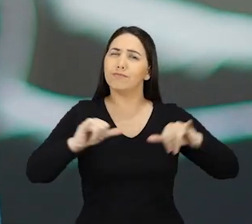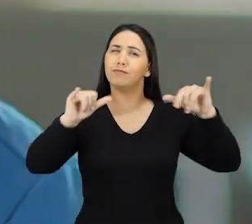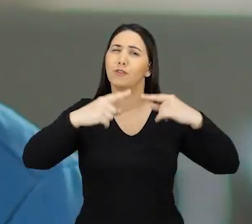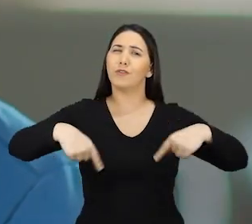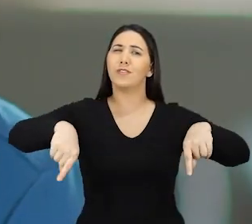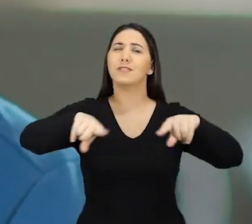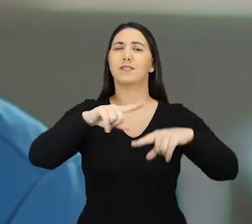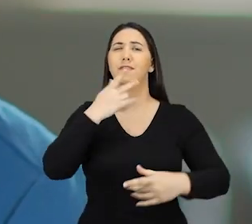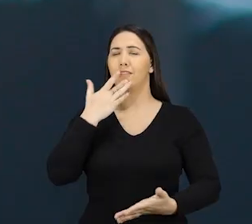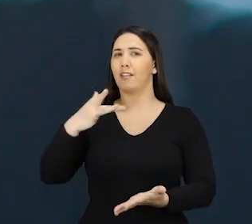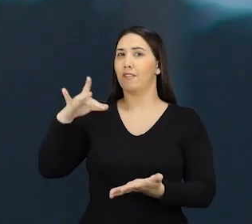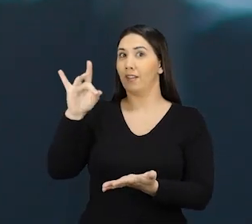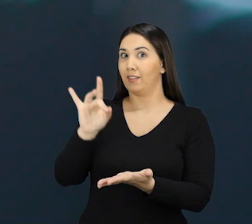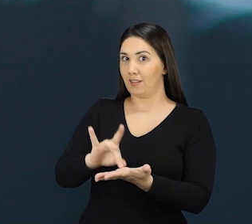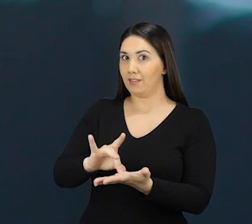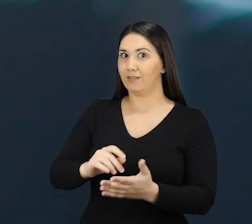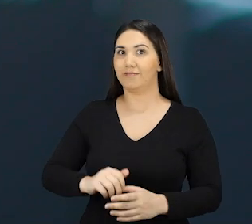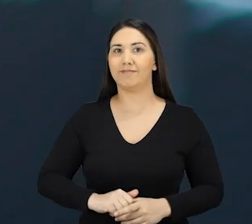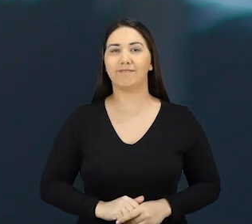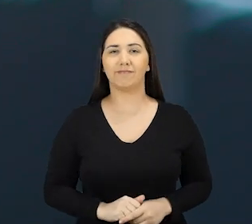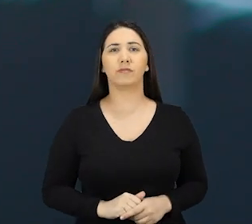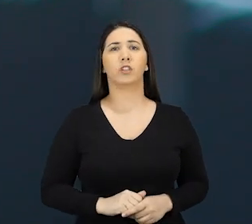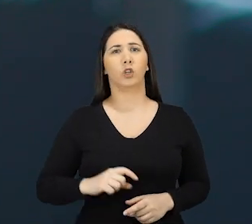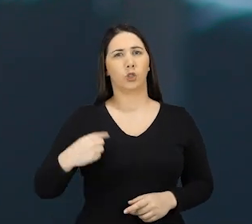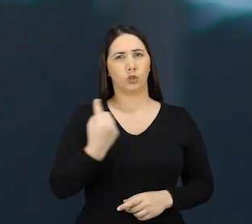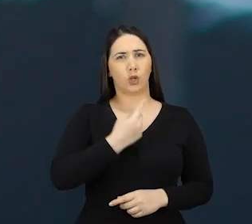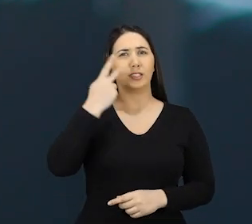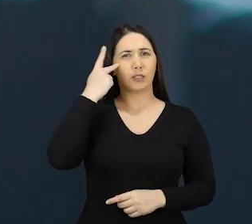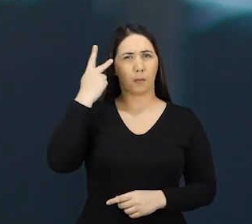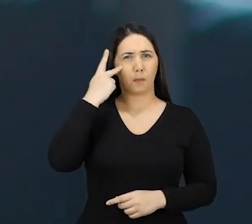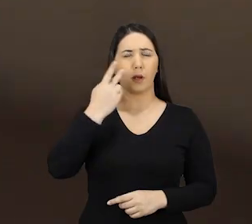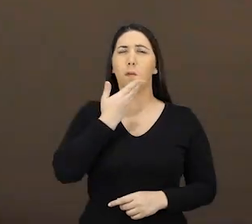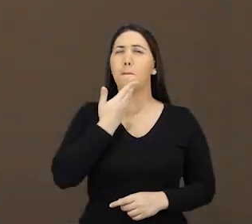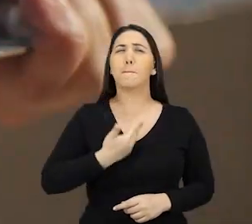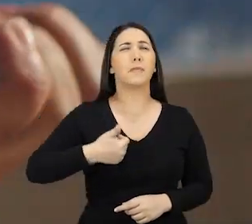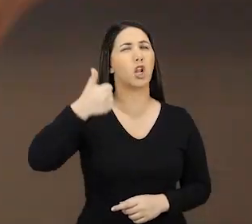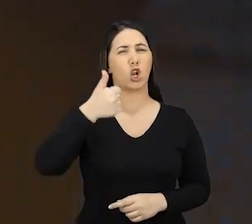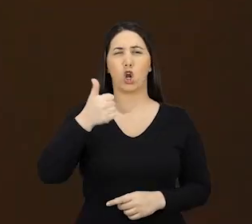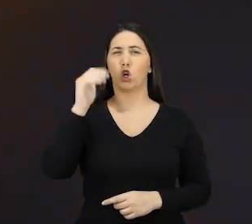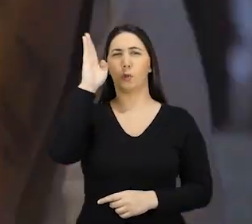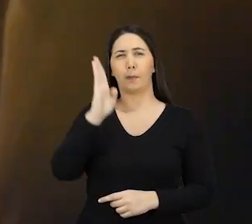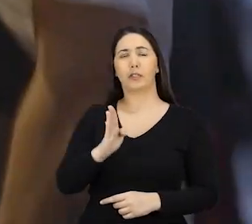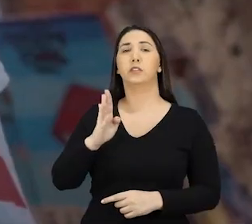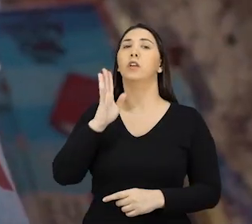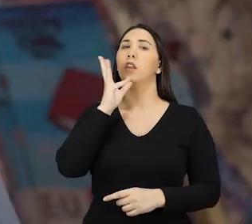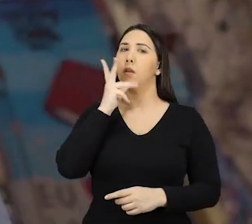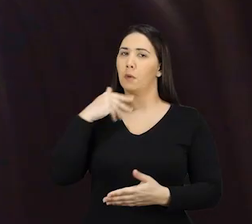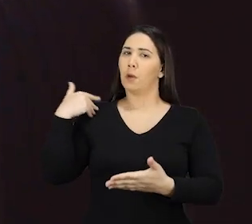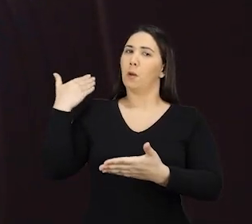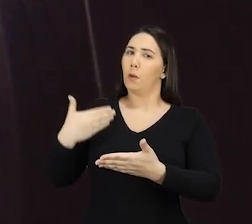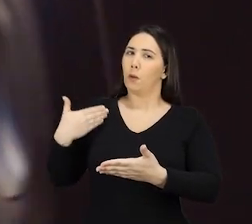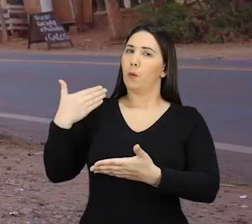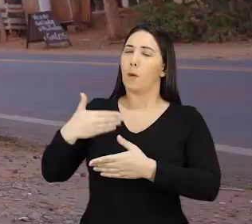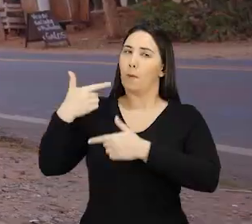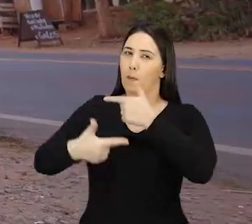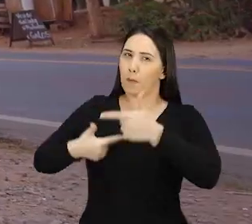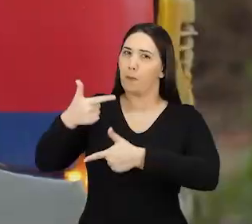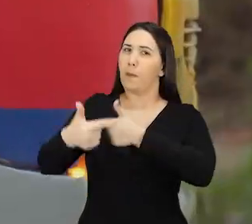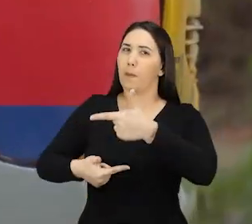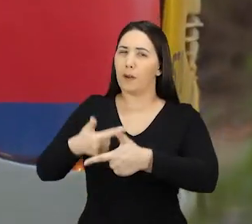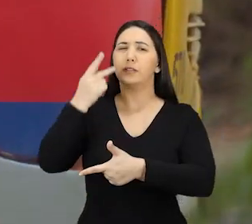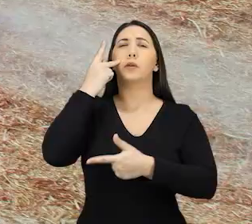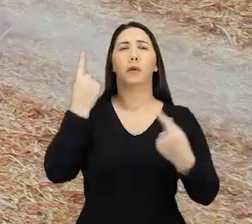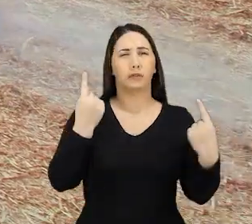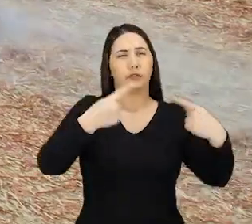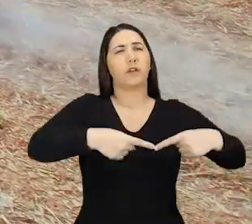muito franca, olho no olho. A gente levou muito tempo para construir o melhor estado do Brasil. Eu sei que nós temos ainda muitos desafios a vencer em São Paulo. Mas eu